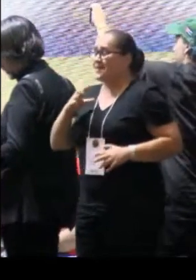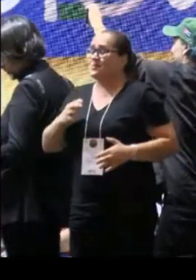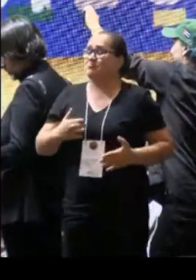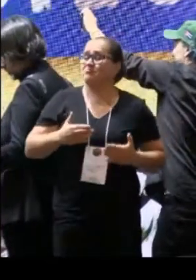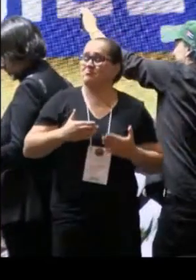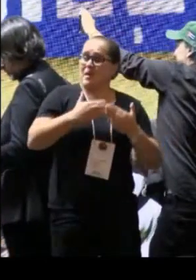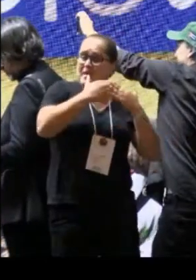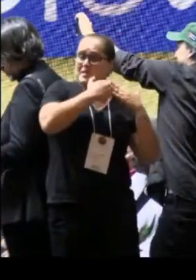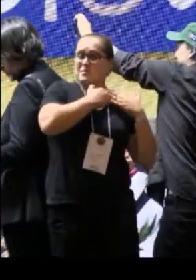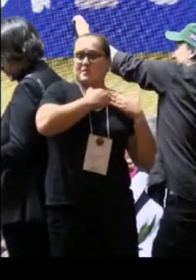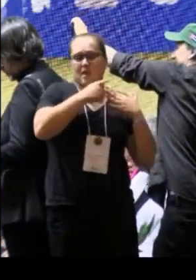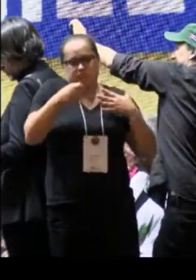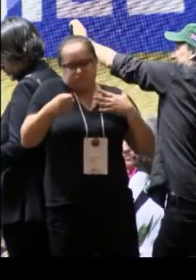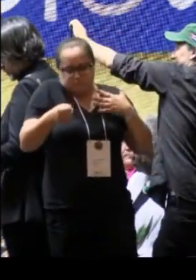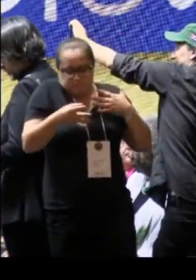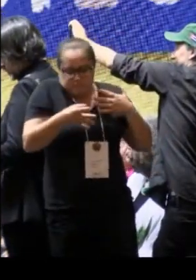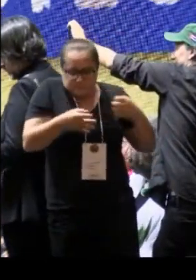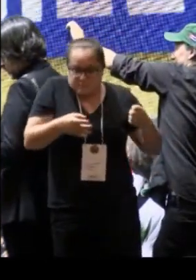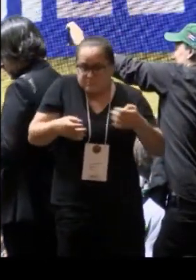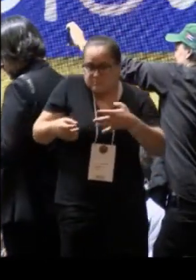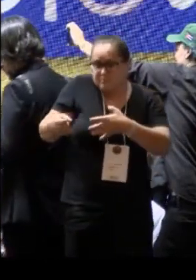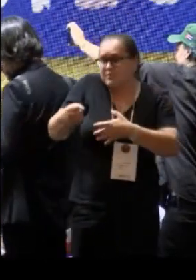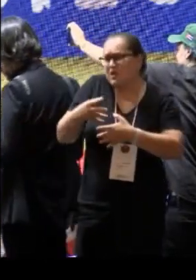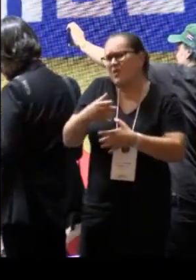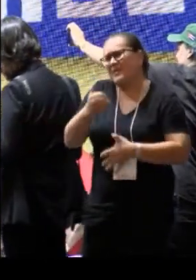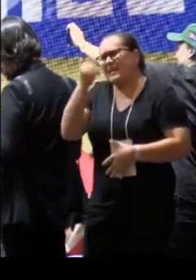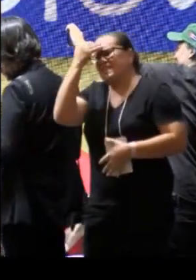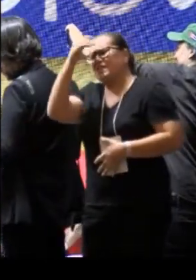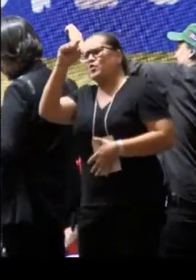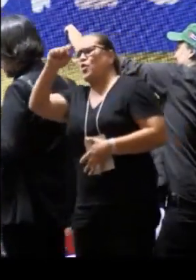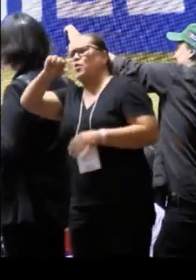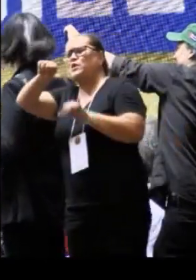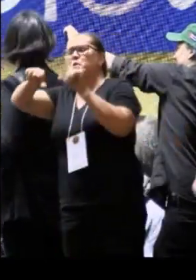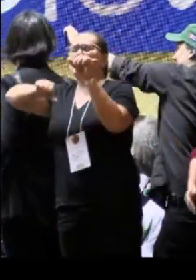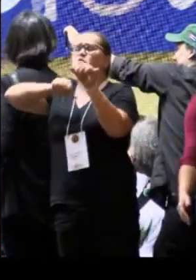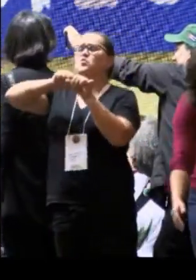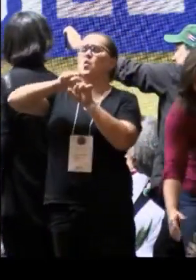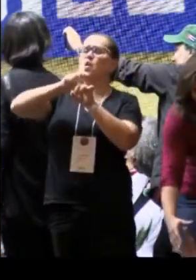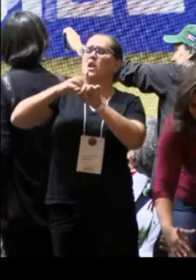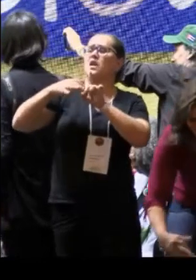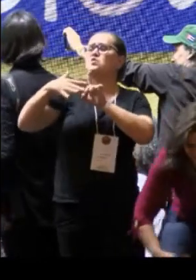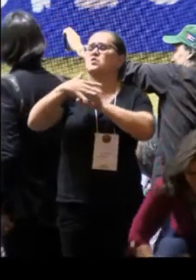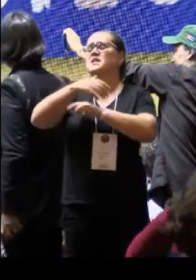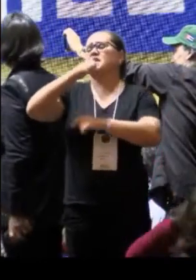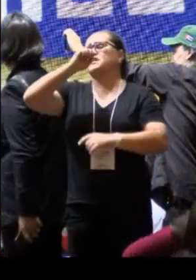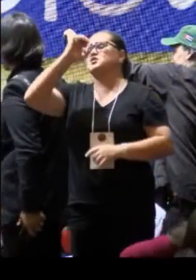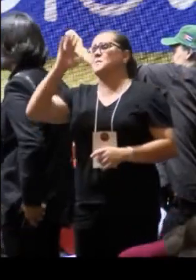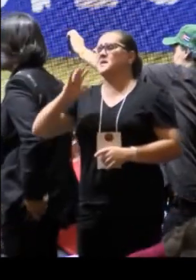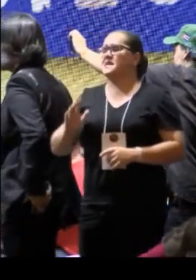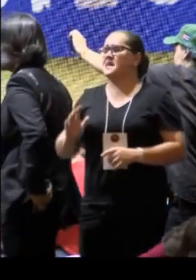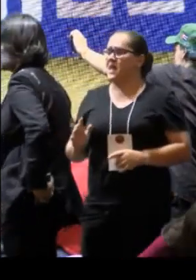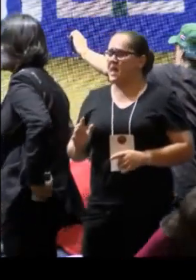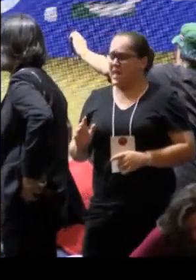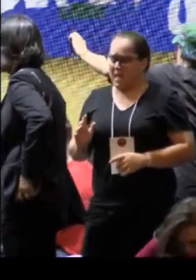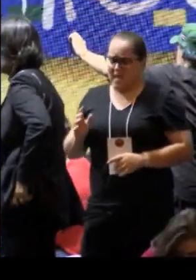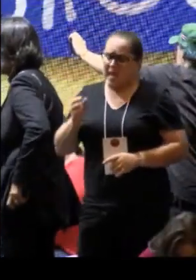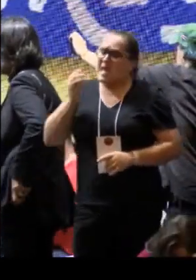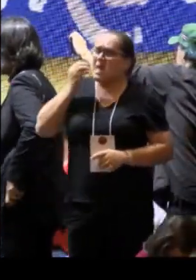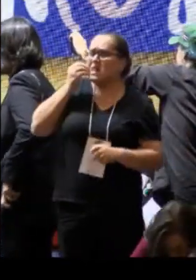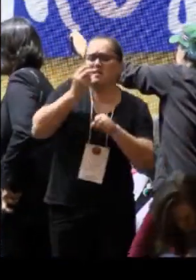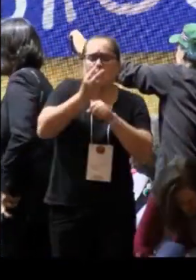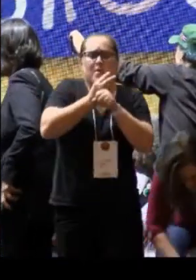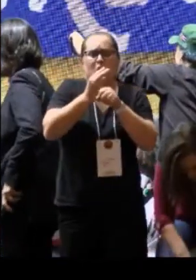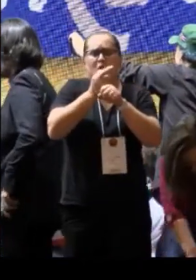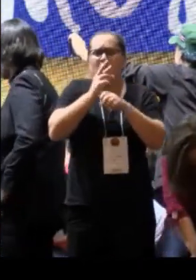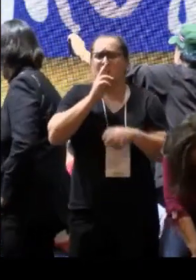de renovar o partido, compreender o que mudou na sociedade brasileira nesses 40 anos e buscar a resposta